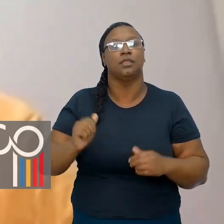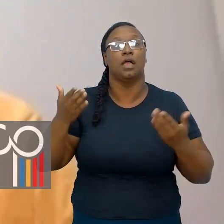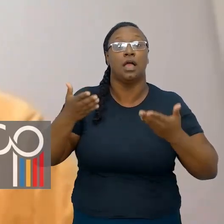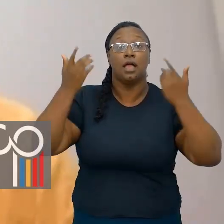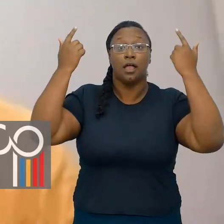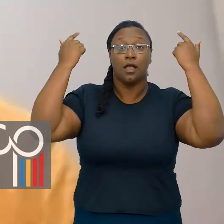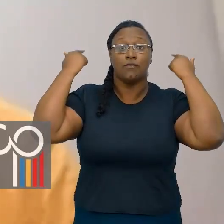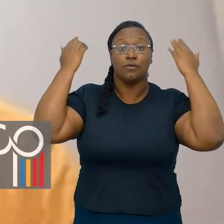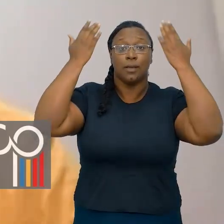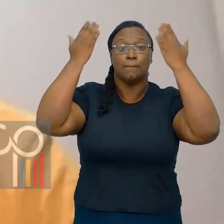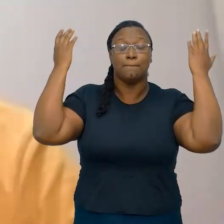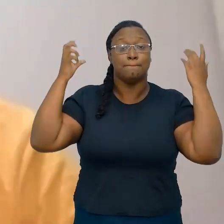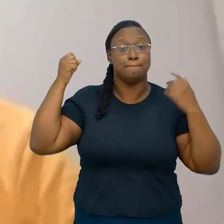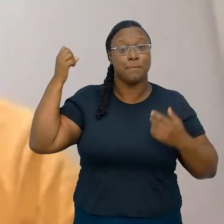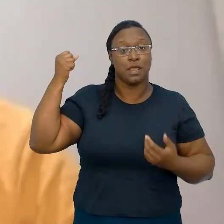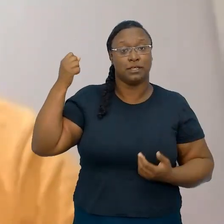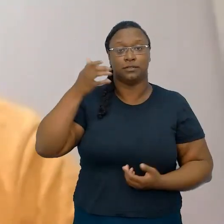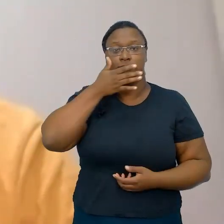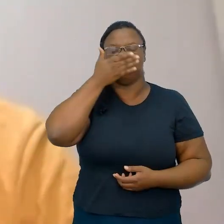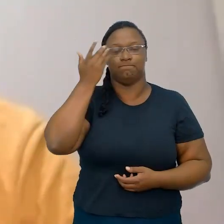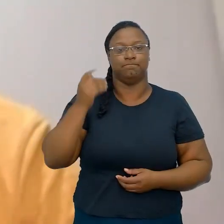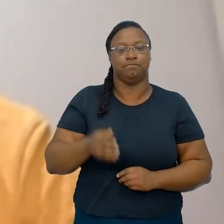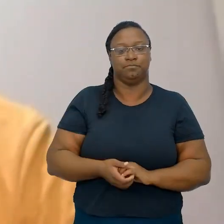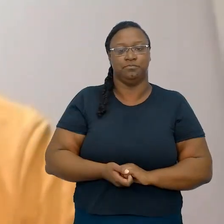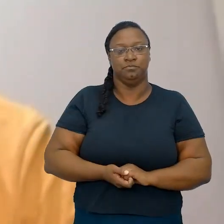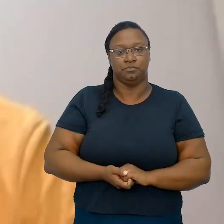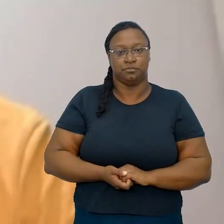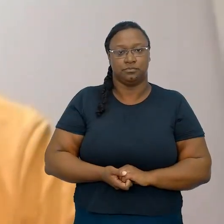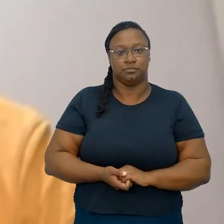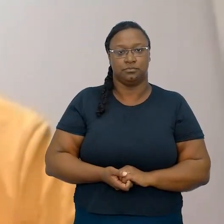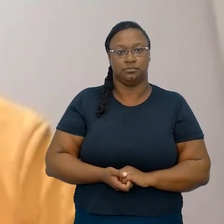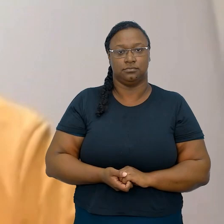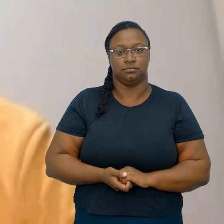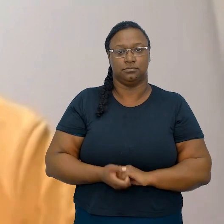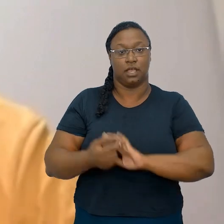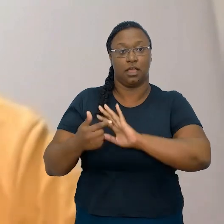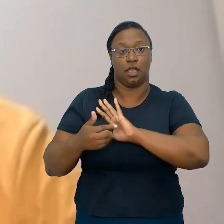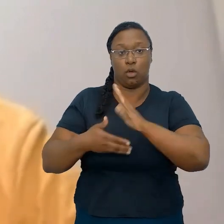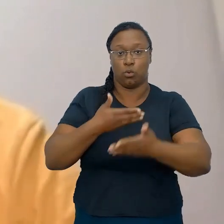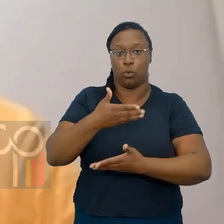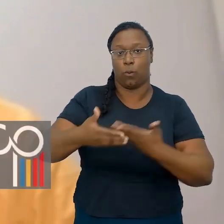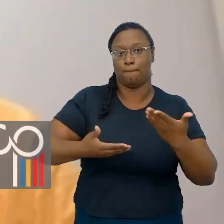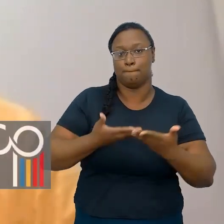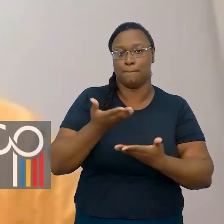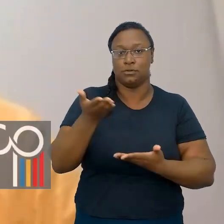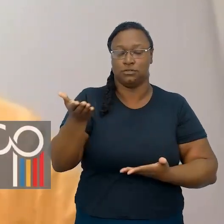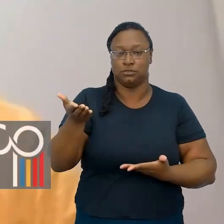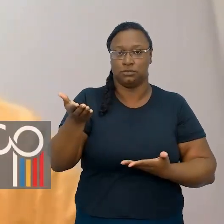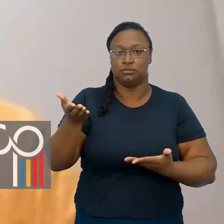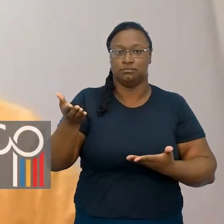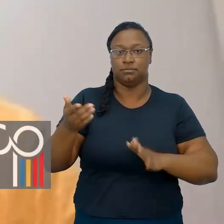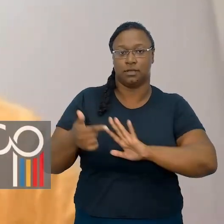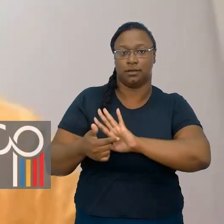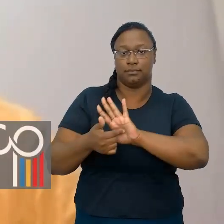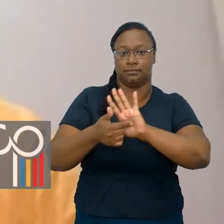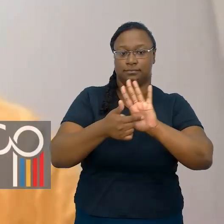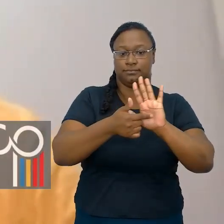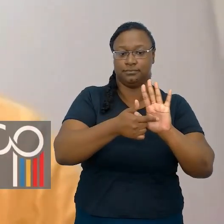parede branca, desculpe. Eu vou compartilhar aqui a apresentação,